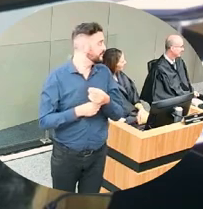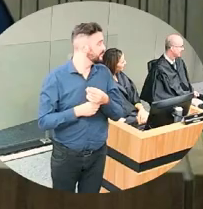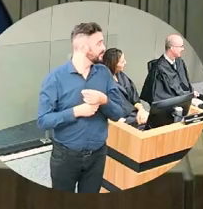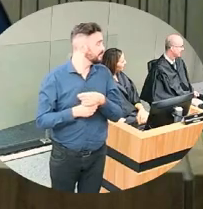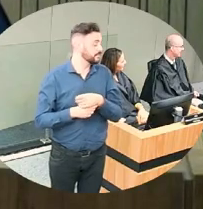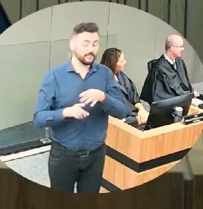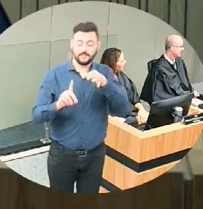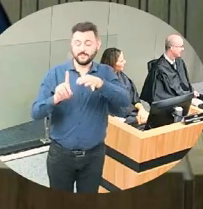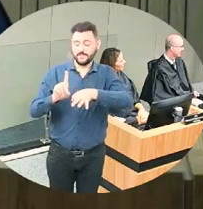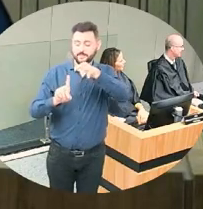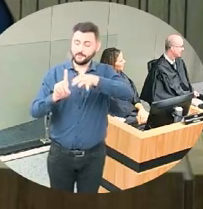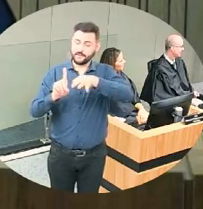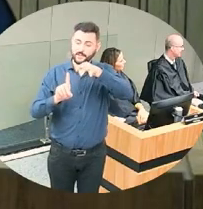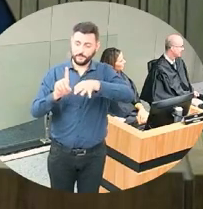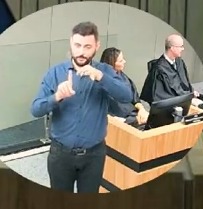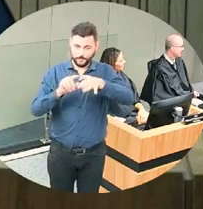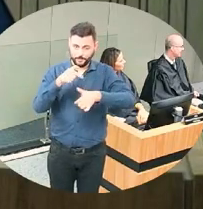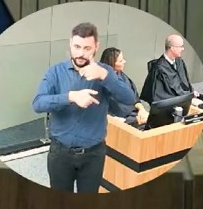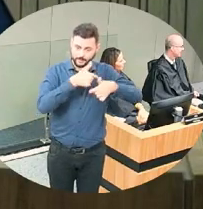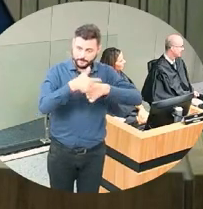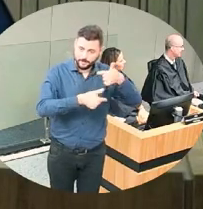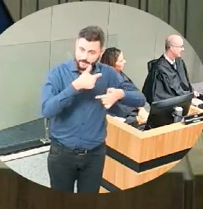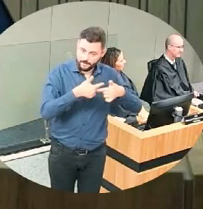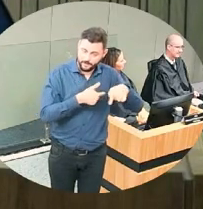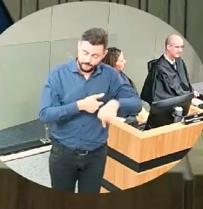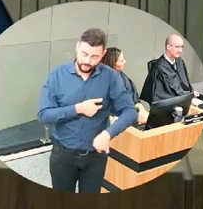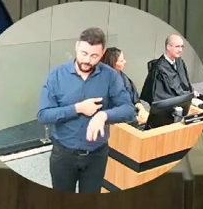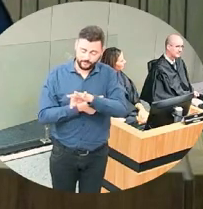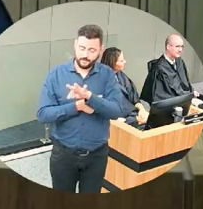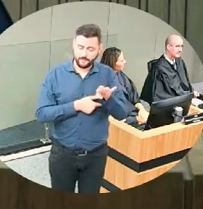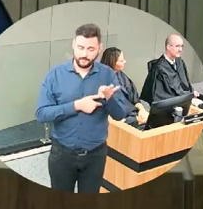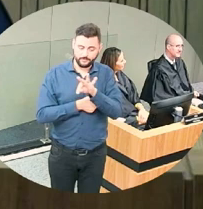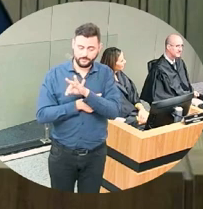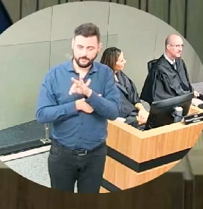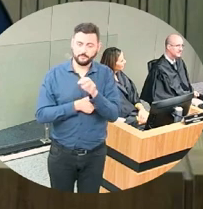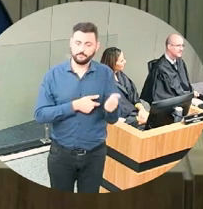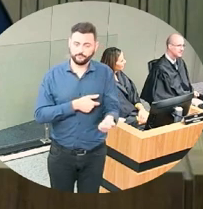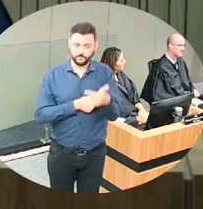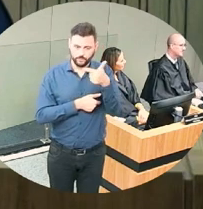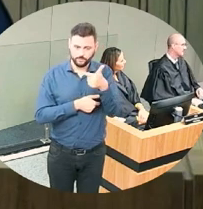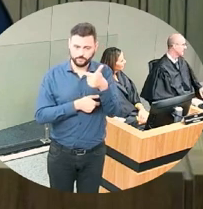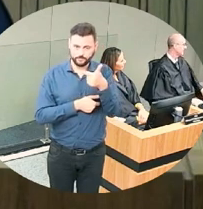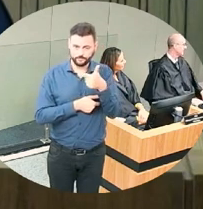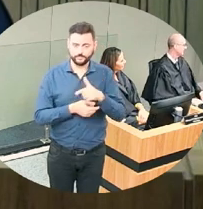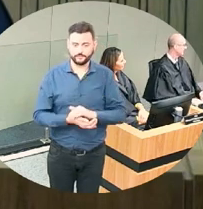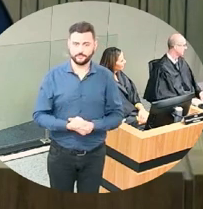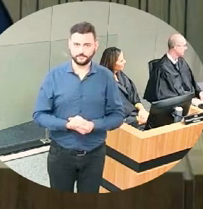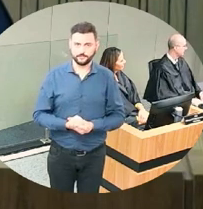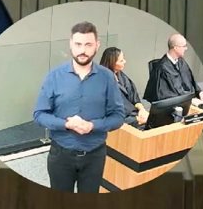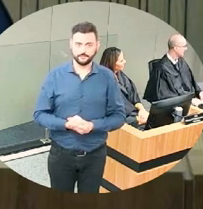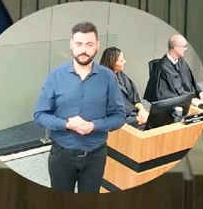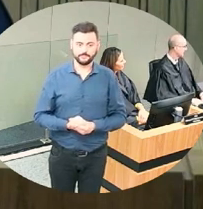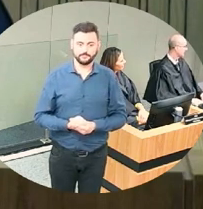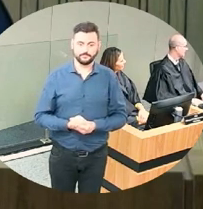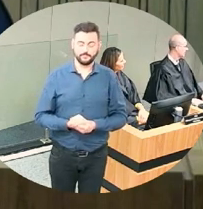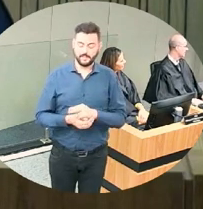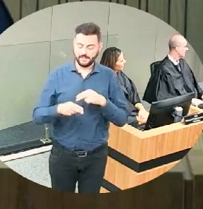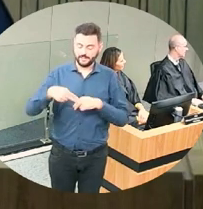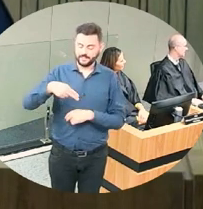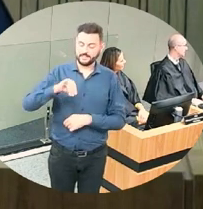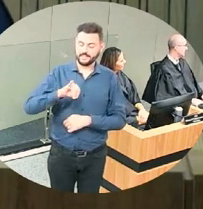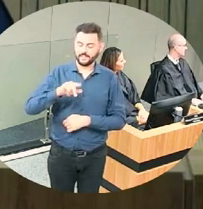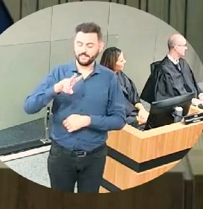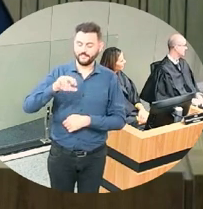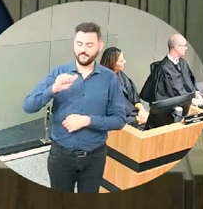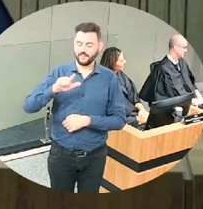eh Desembargador do trabalho desse Tribunal do Trabalho eh Nivaldo